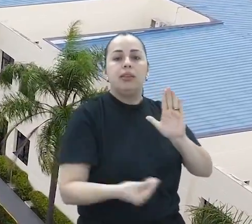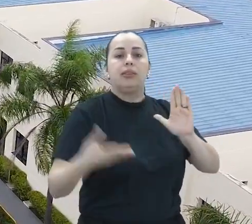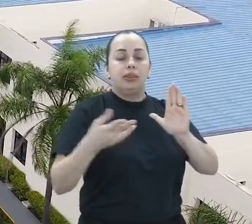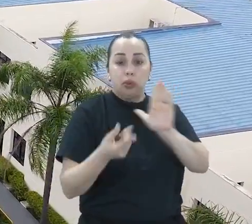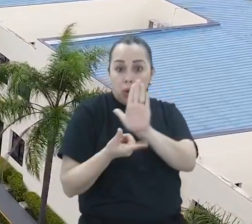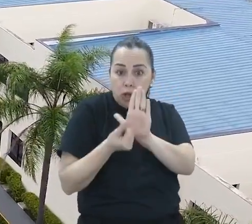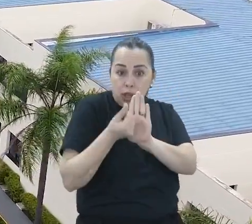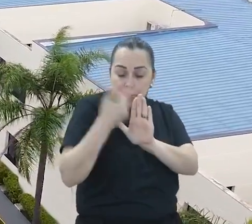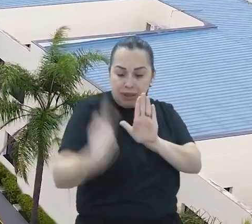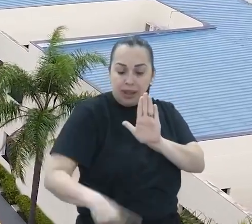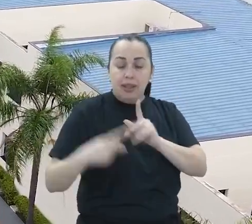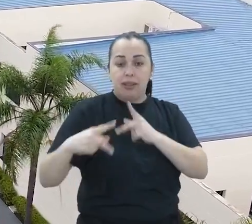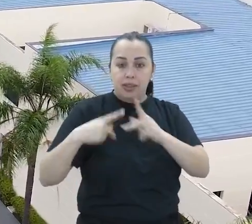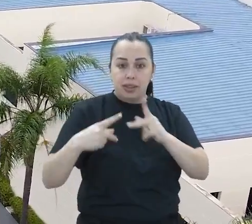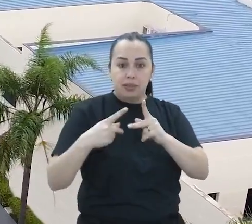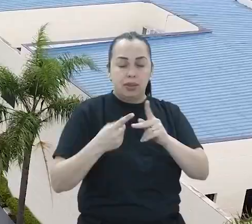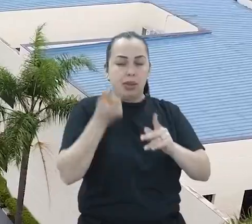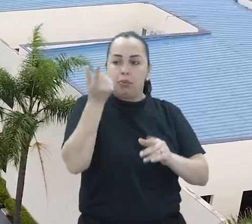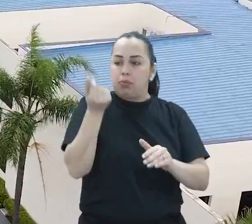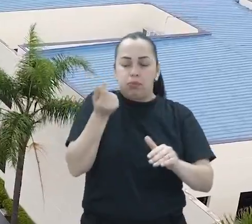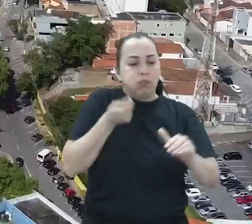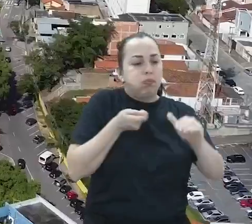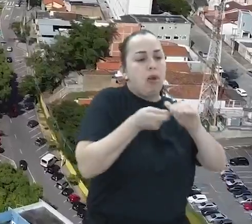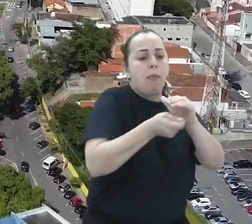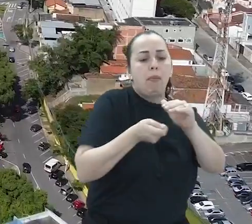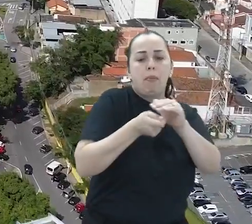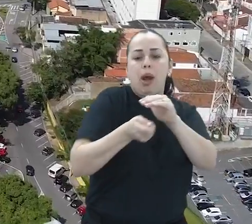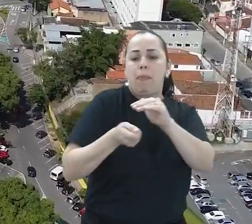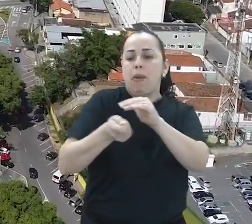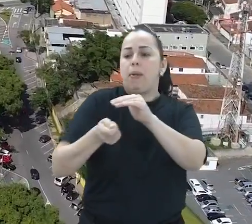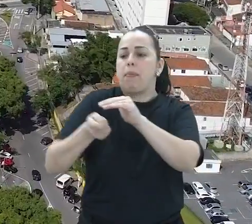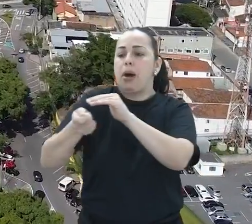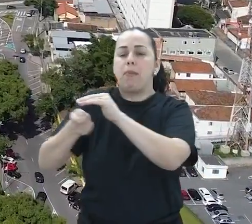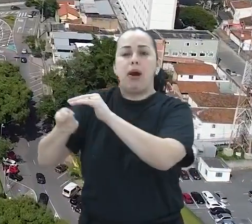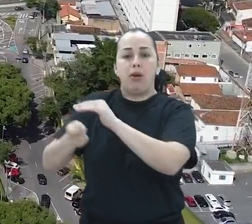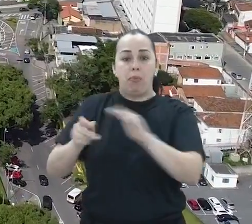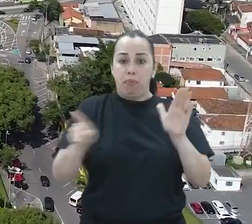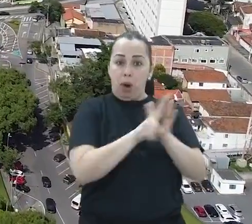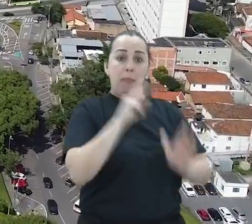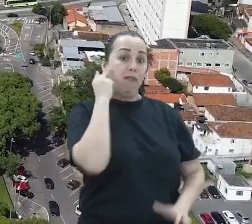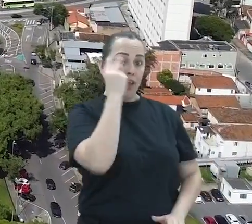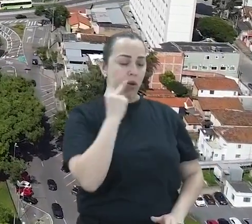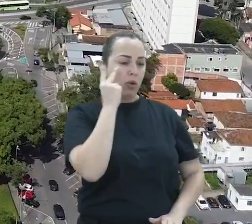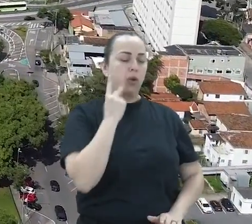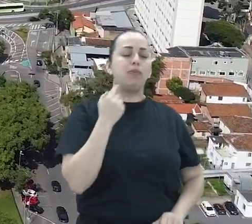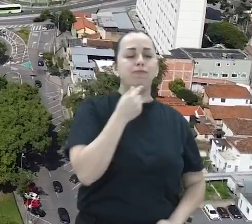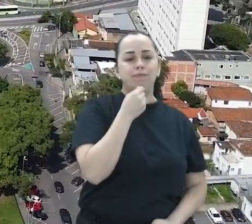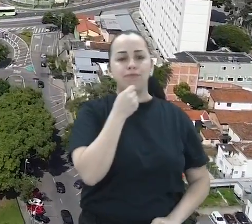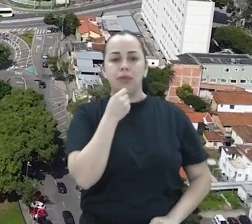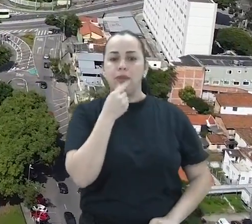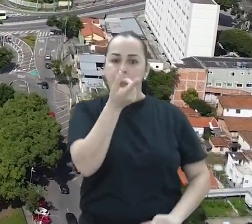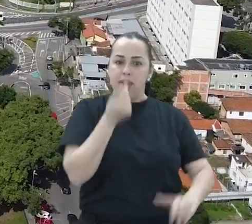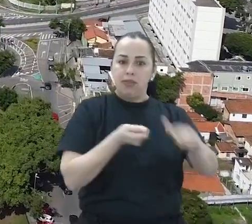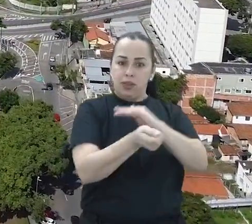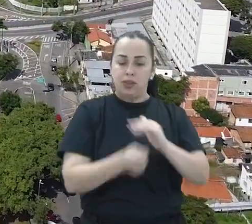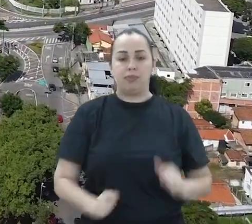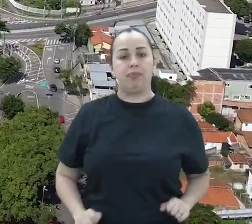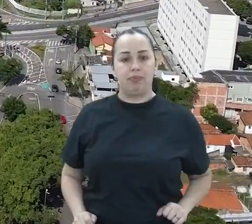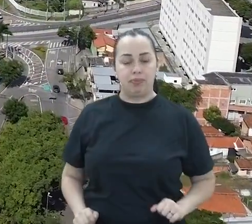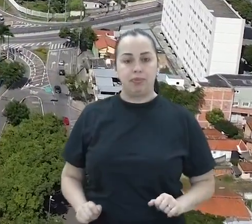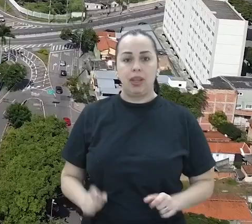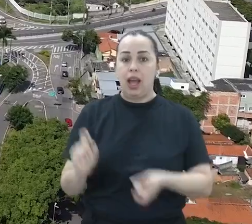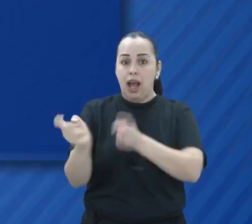é garantir no orçamento municipal verbas destinadas para que vereadores possam indicar sugestões